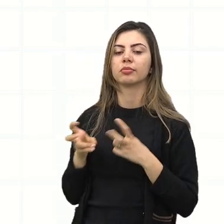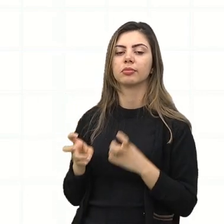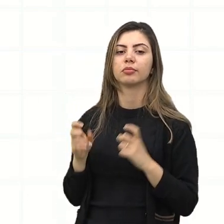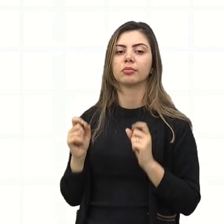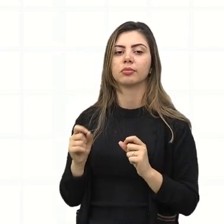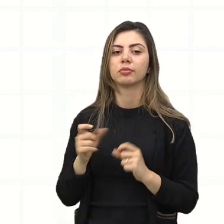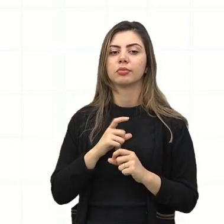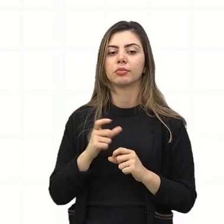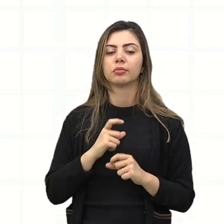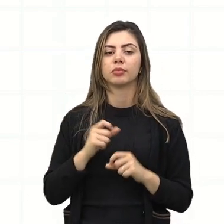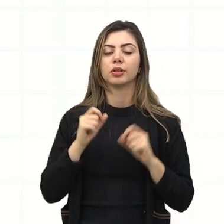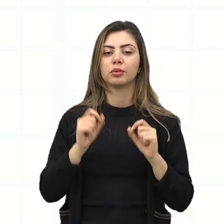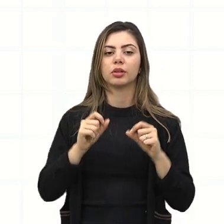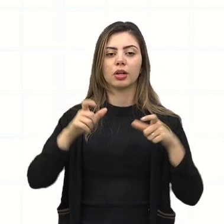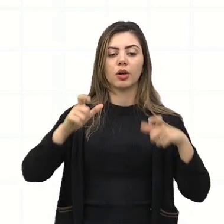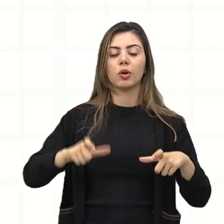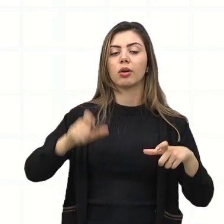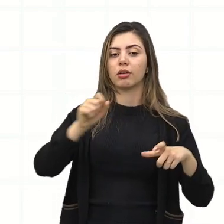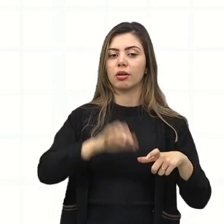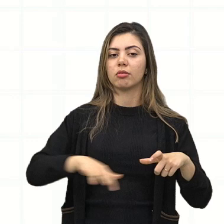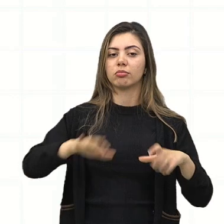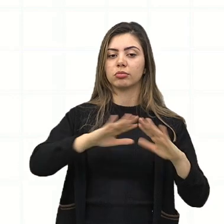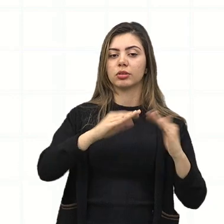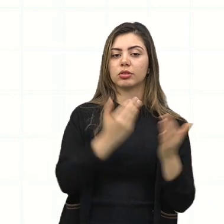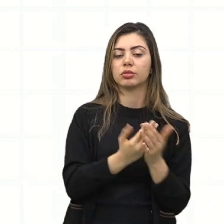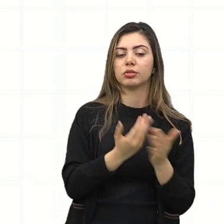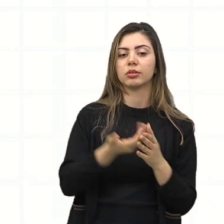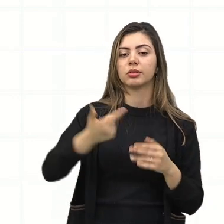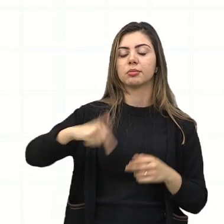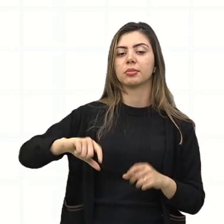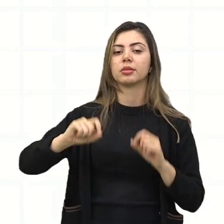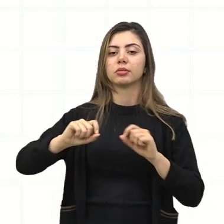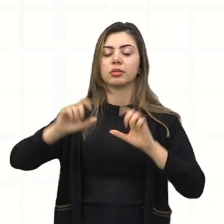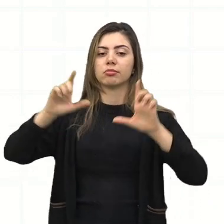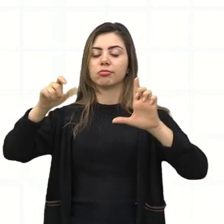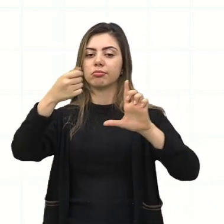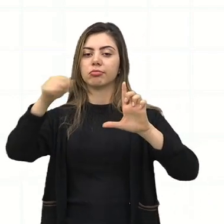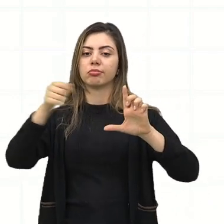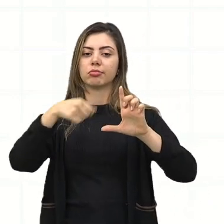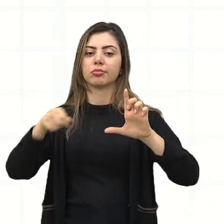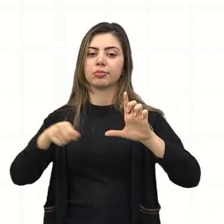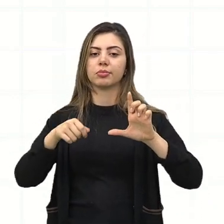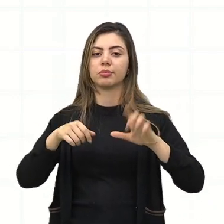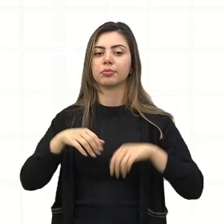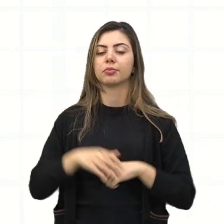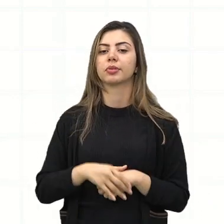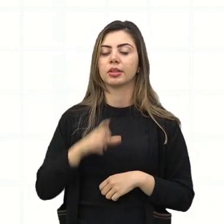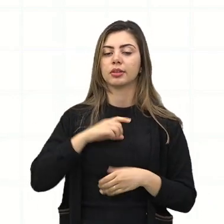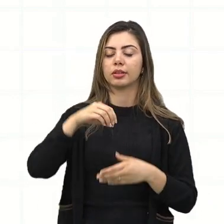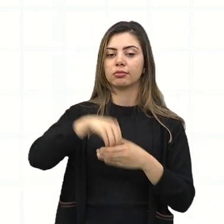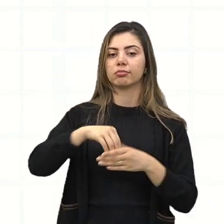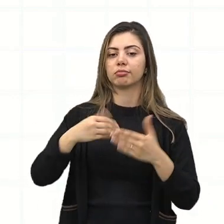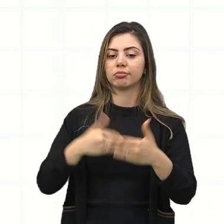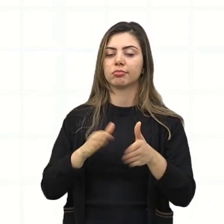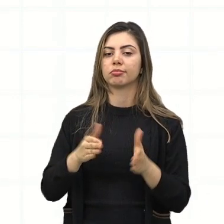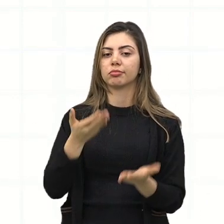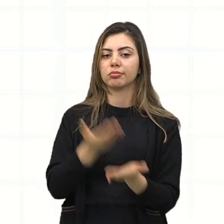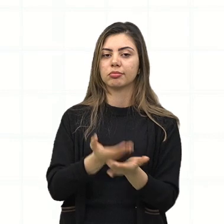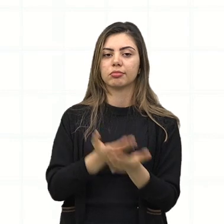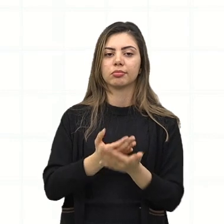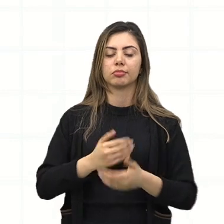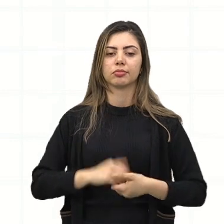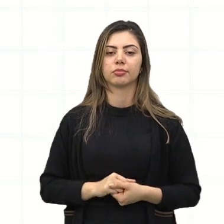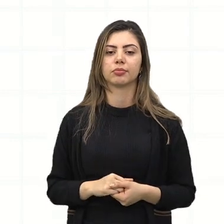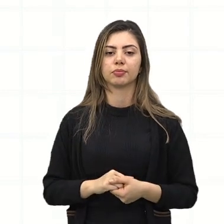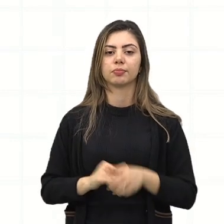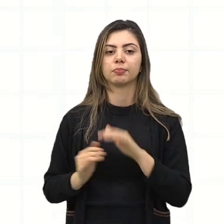o espaço maior que a escola e a lousa centralizada na sala de aula, tá?